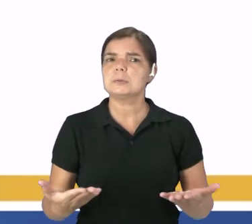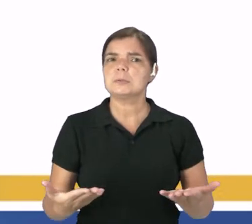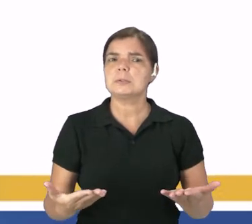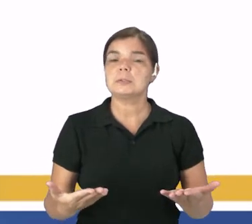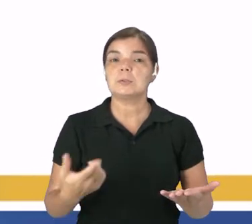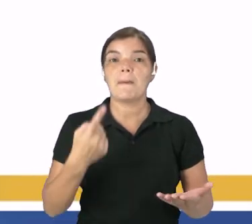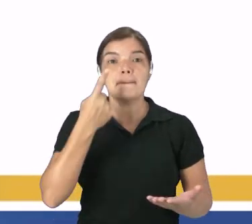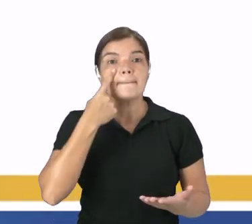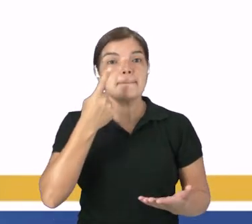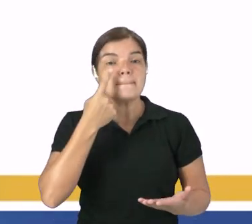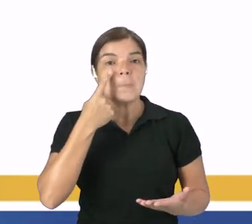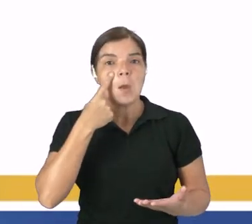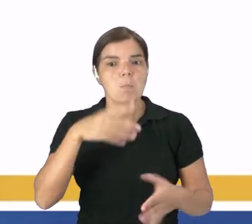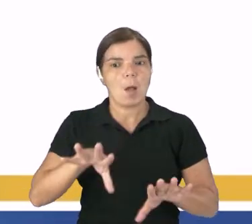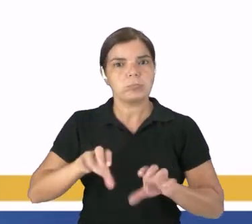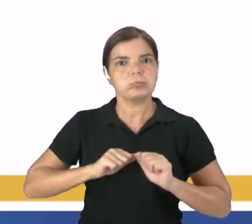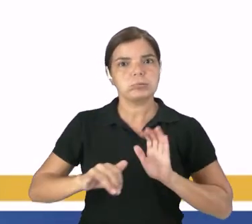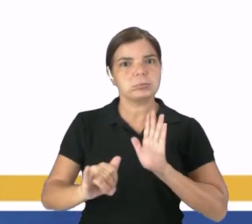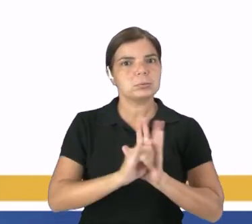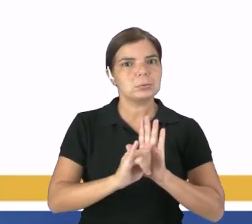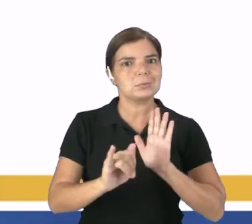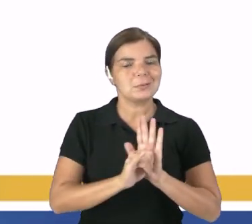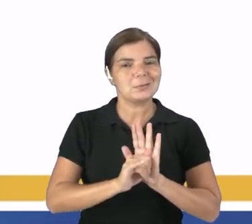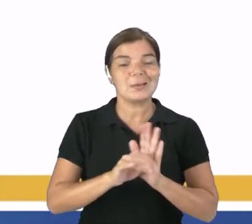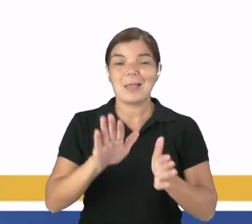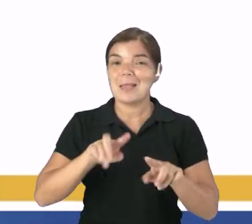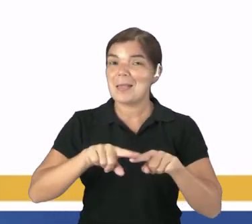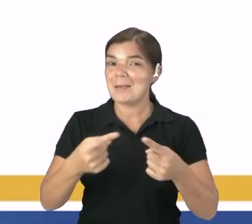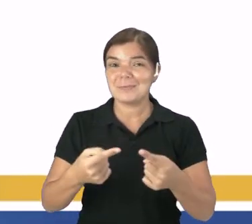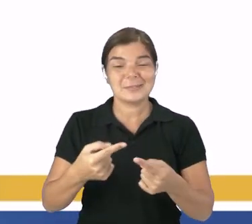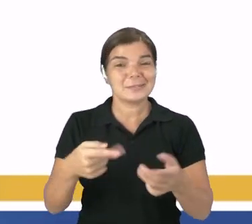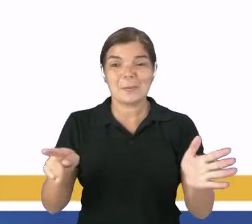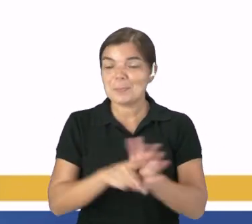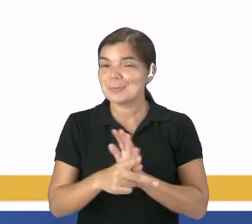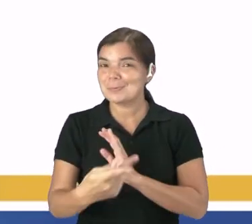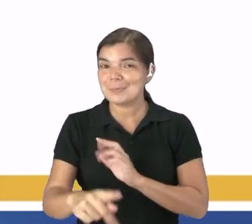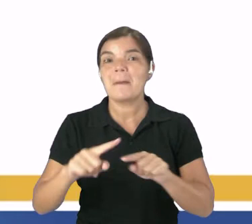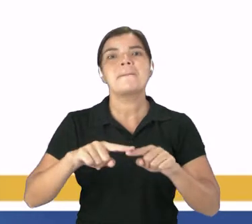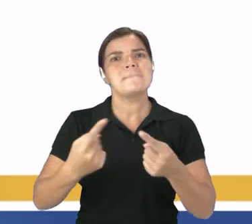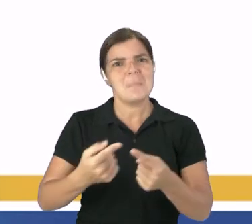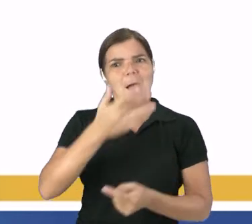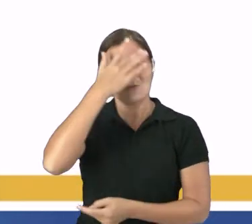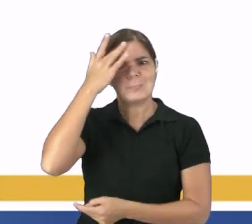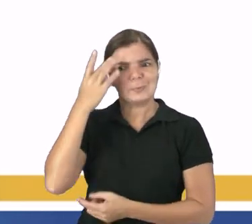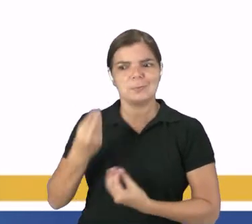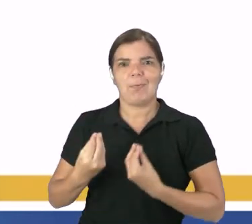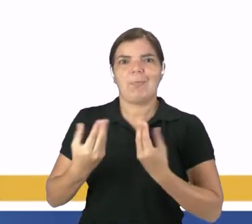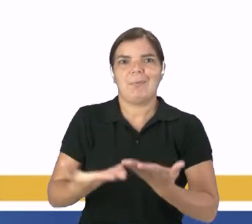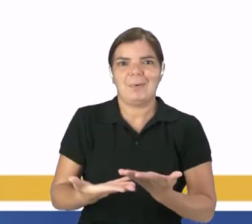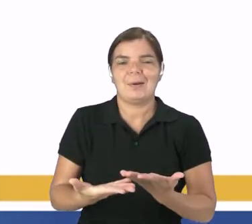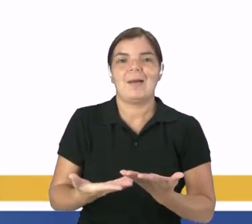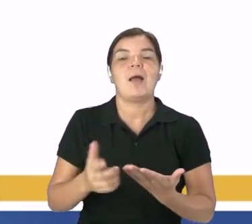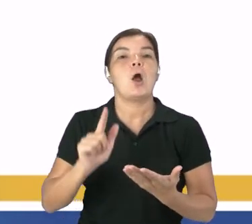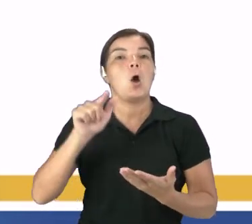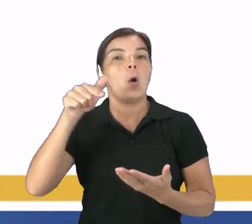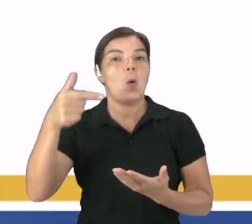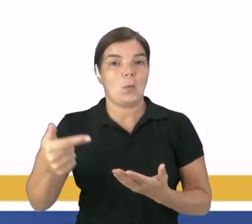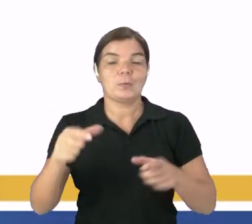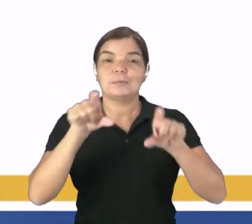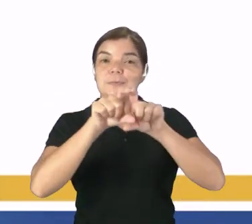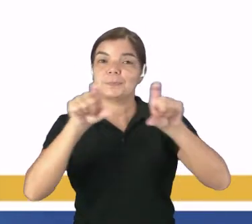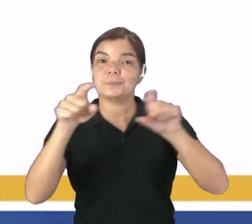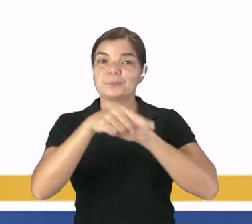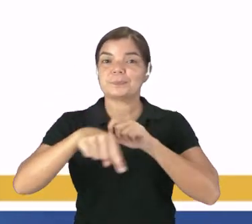vezes, pegando essa identidade que não é dele, assimilando essa identidade que não é dele, mas que foi criada para ele. E aí eu trago